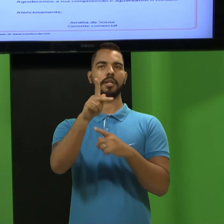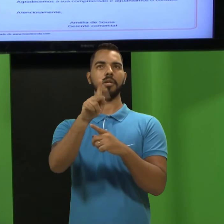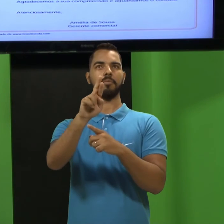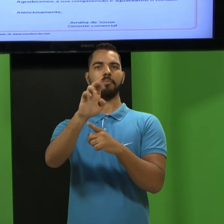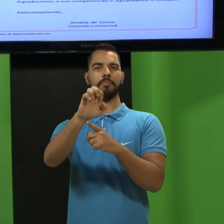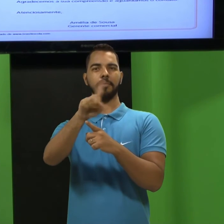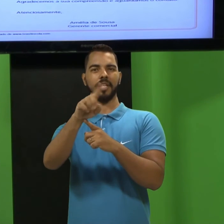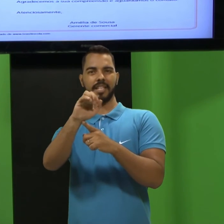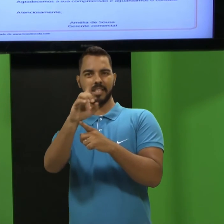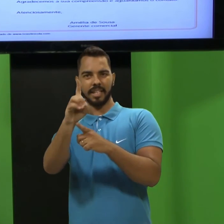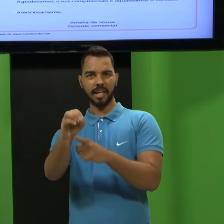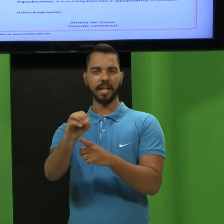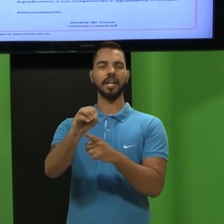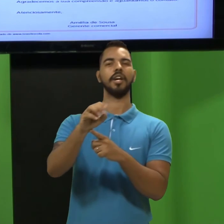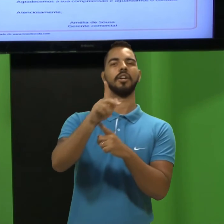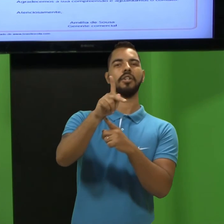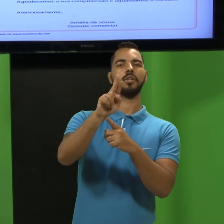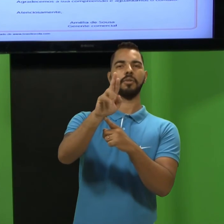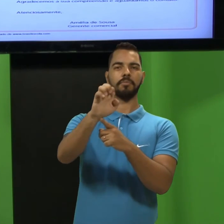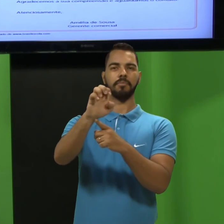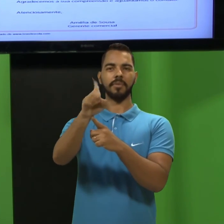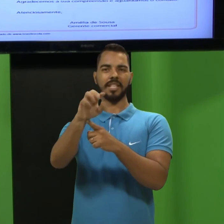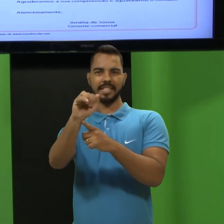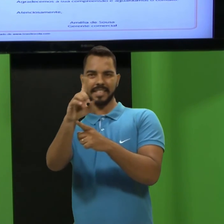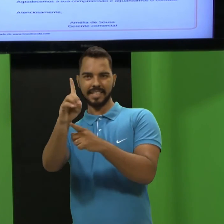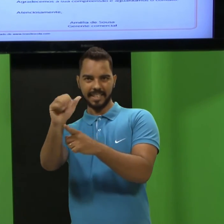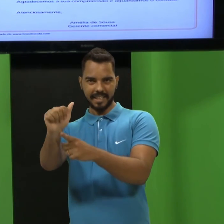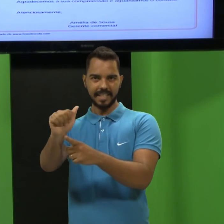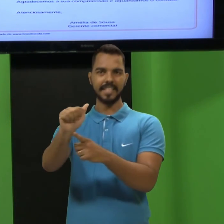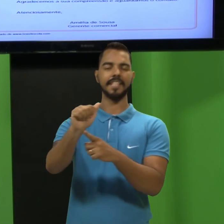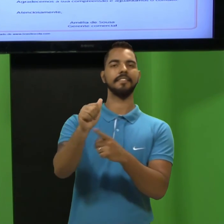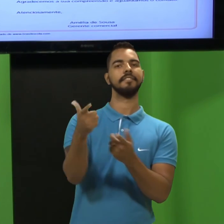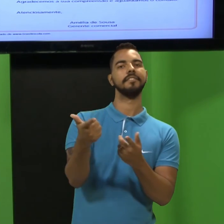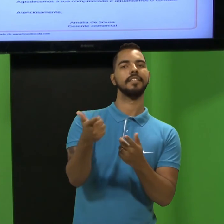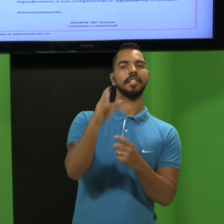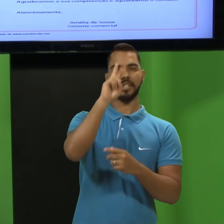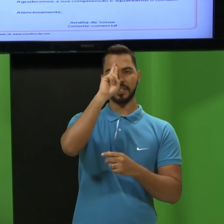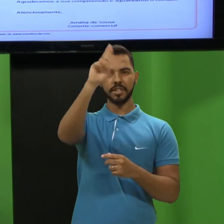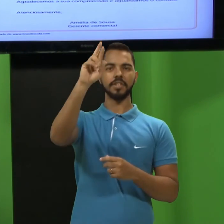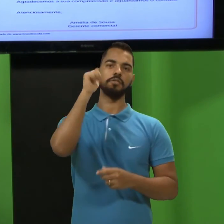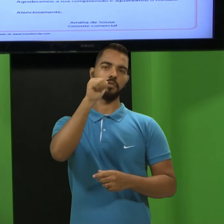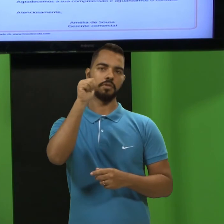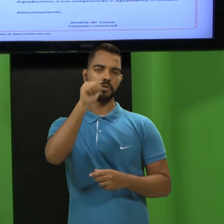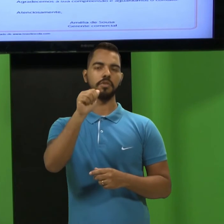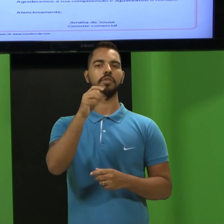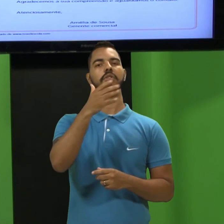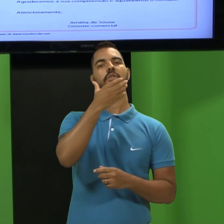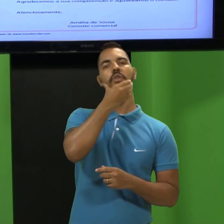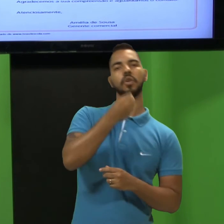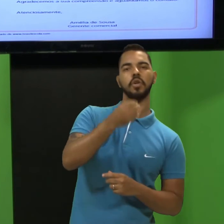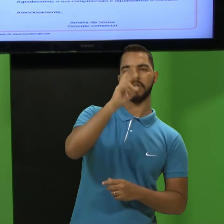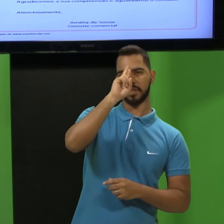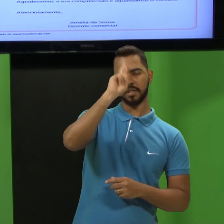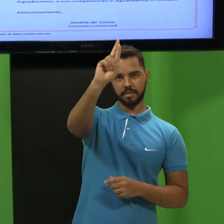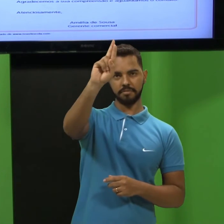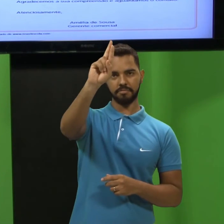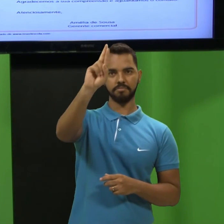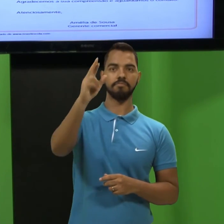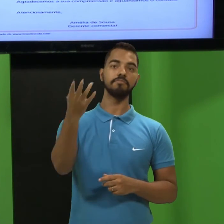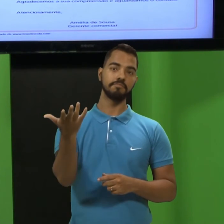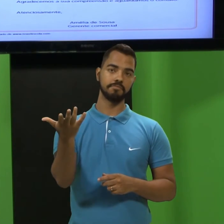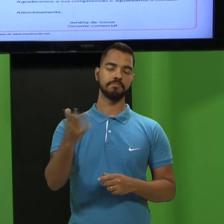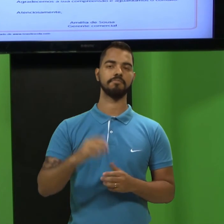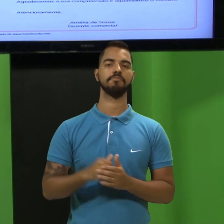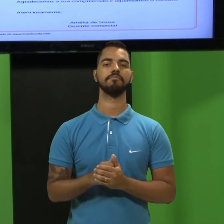E aí nós temos também um texto ou a mensagem, que deve ser escrito com objetividade, como eu disse, e